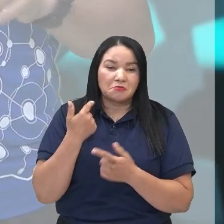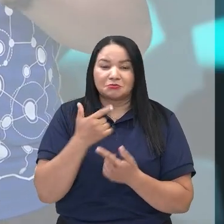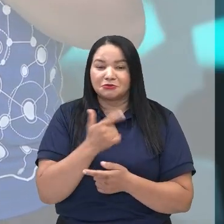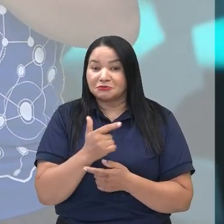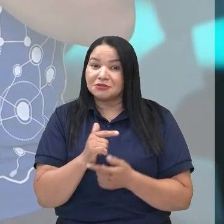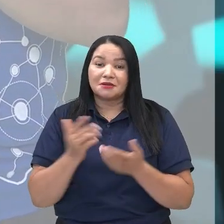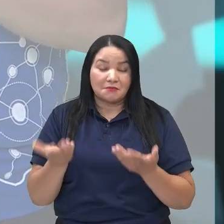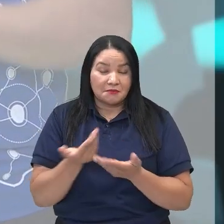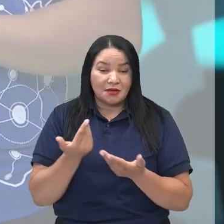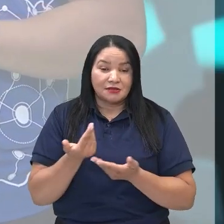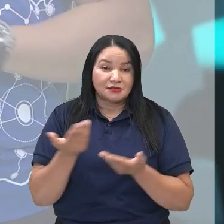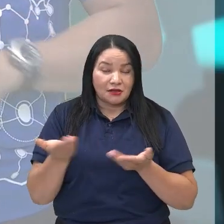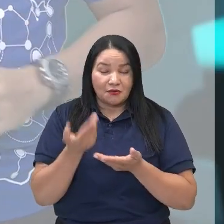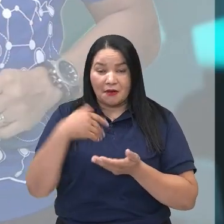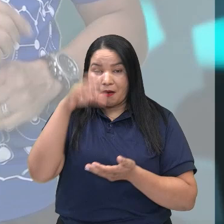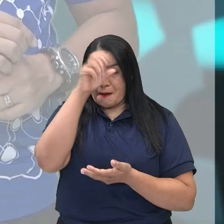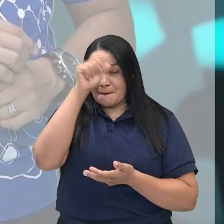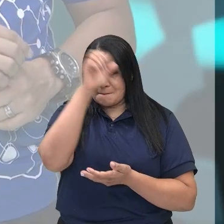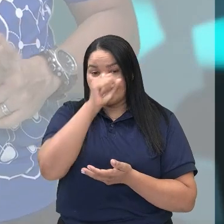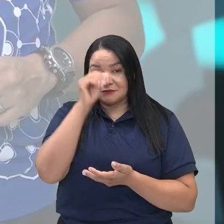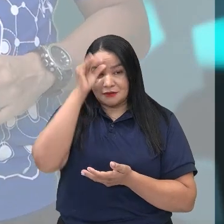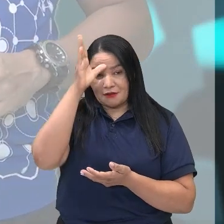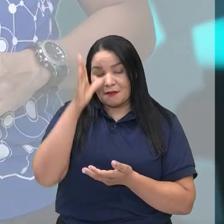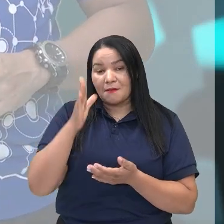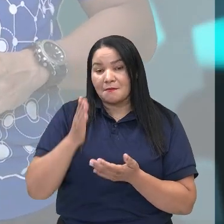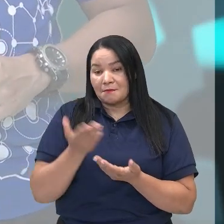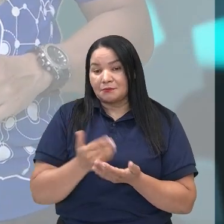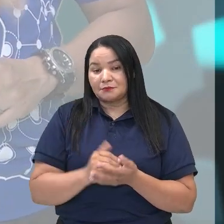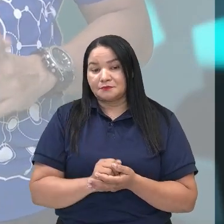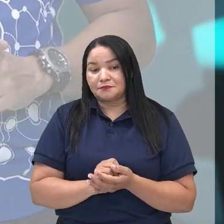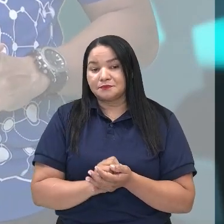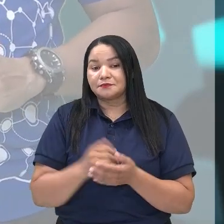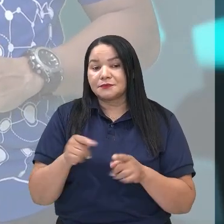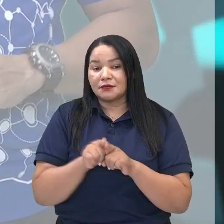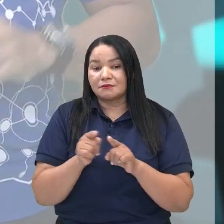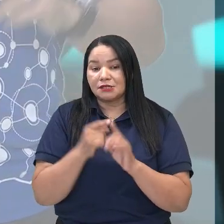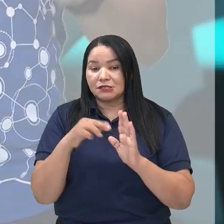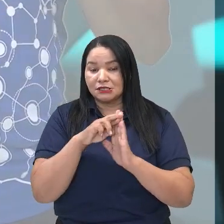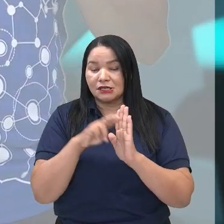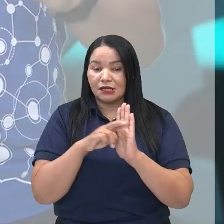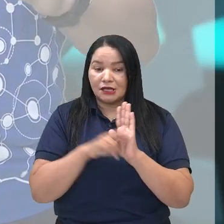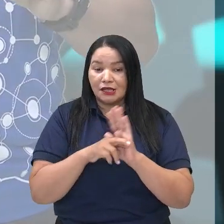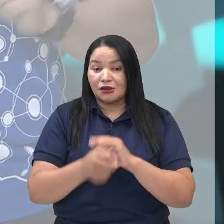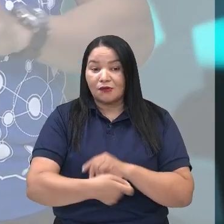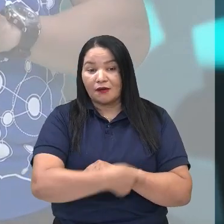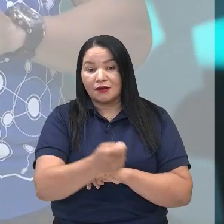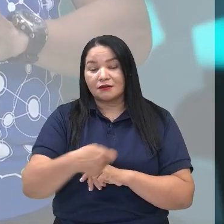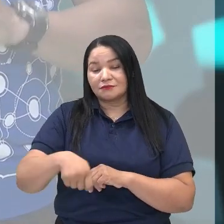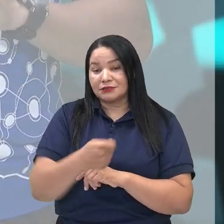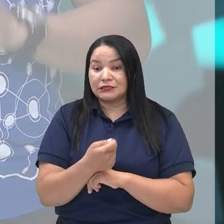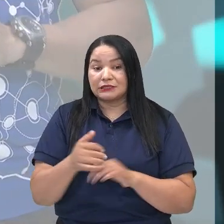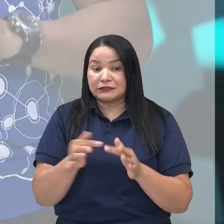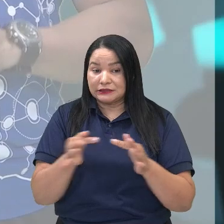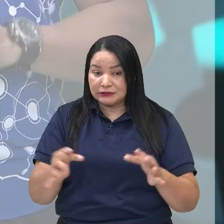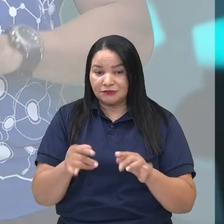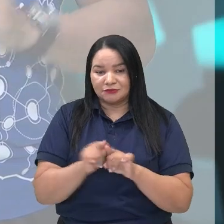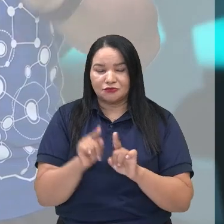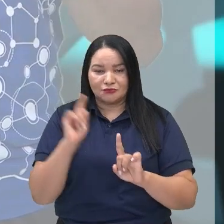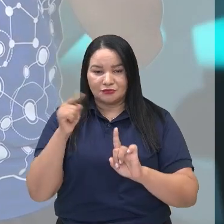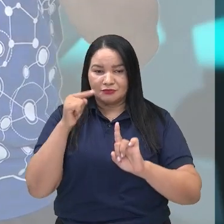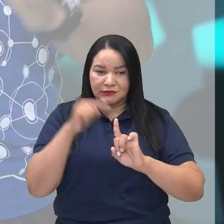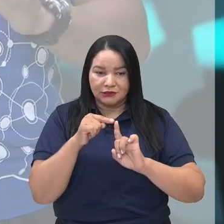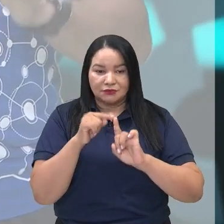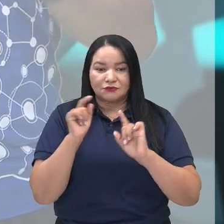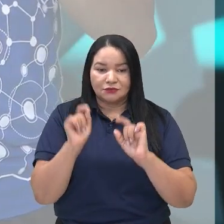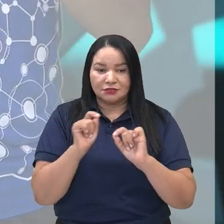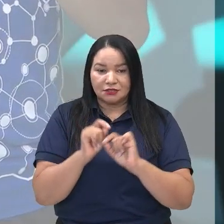nós estamos aprendendo sobre essa modalidade. As regras do racquetball, elas são simples e têm o objetivo de manter o